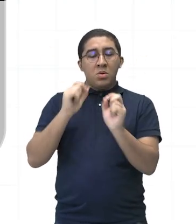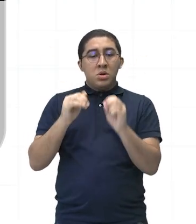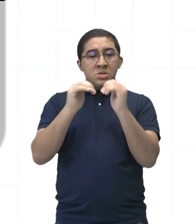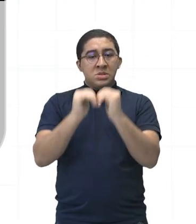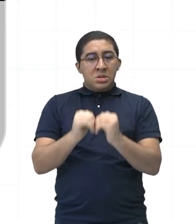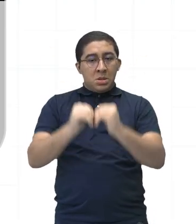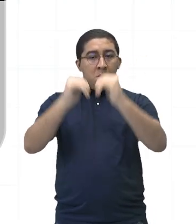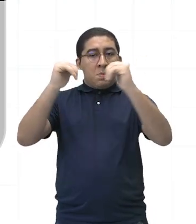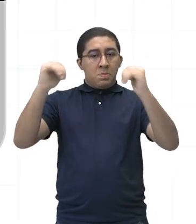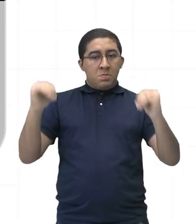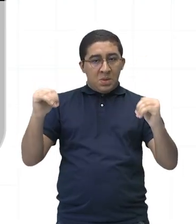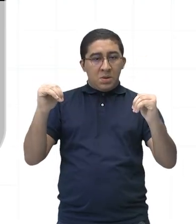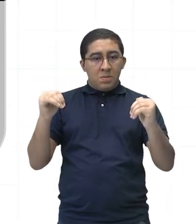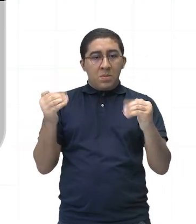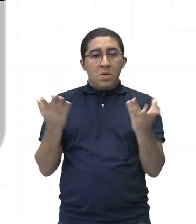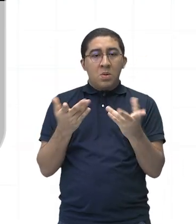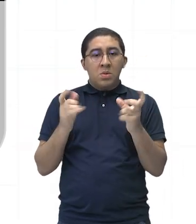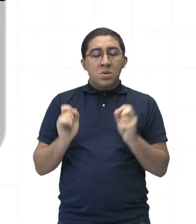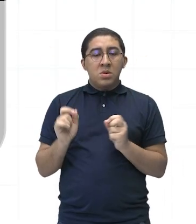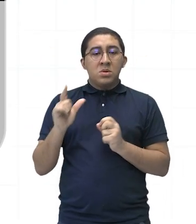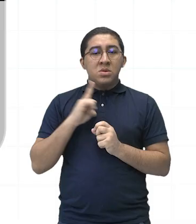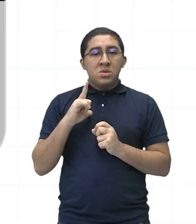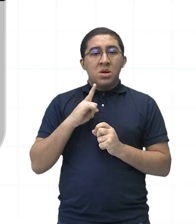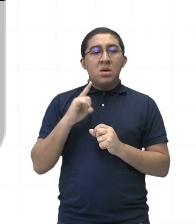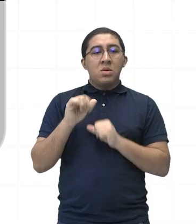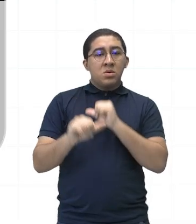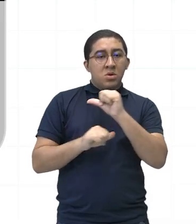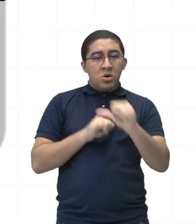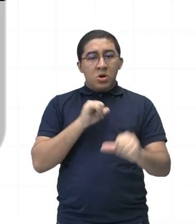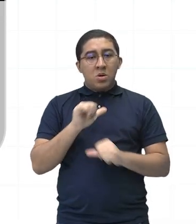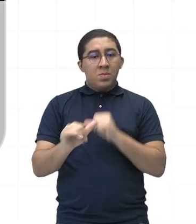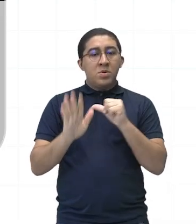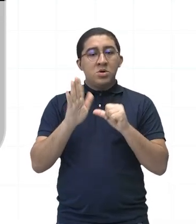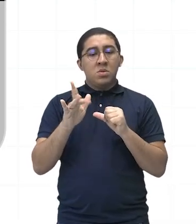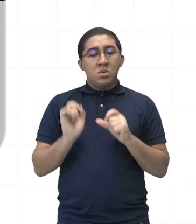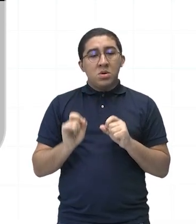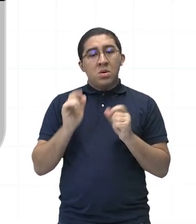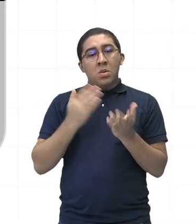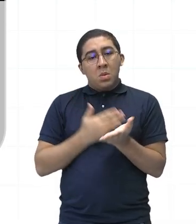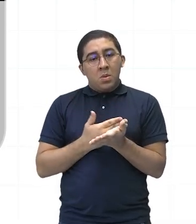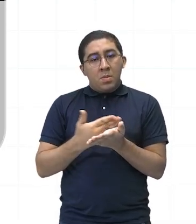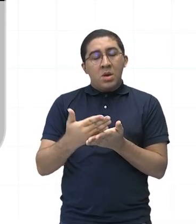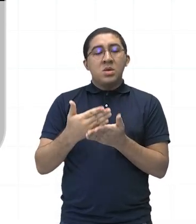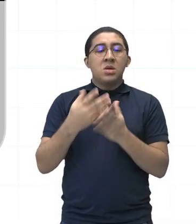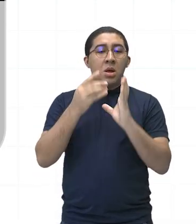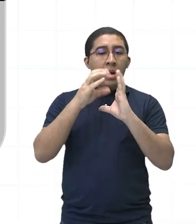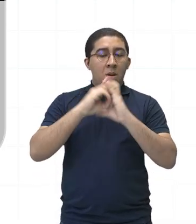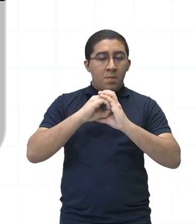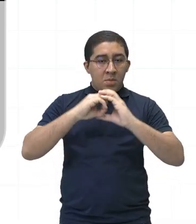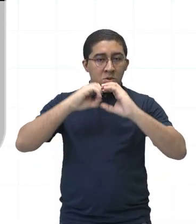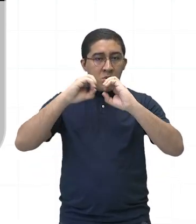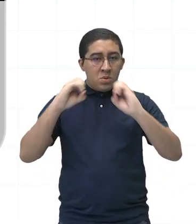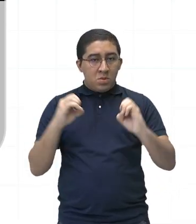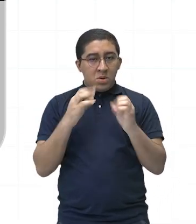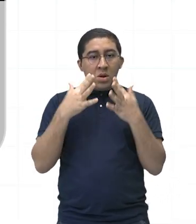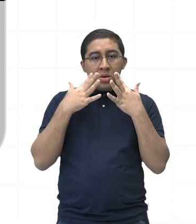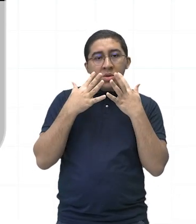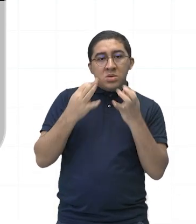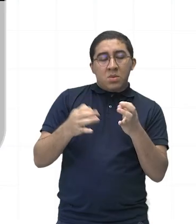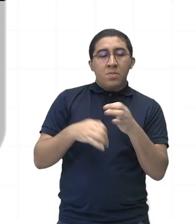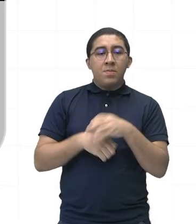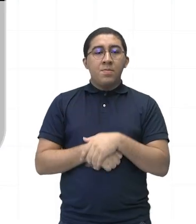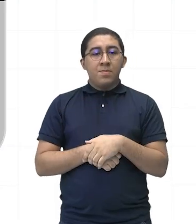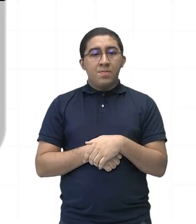E agora, esses cromossomos vão propriamente entrar nas etapas da mitose. Vejam vocês a prófase,